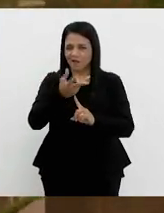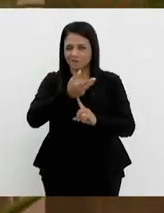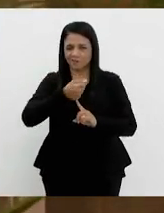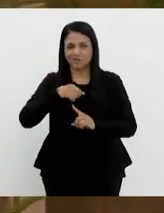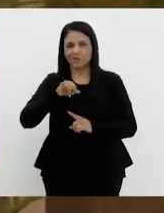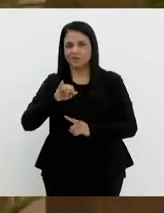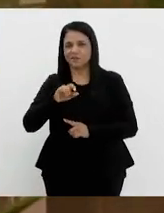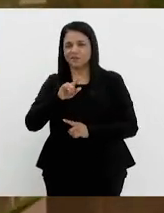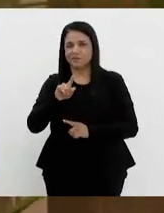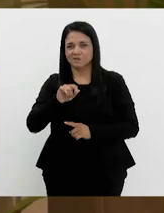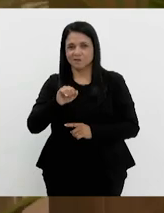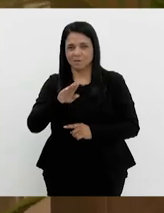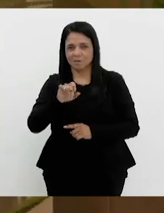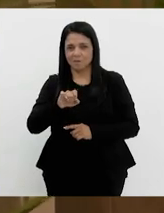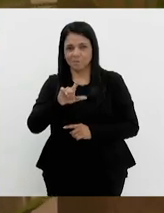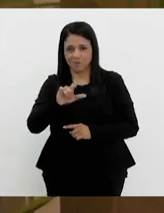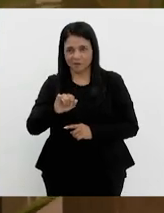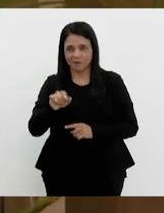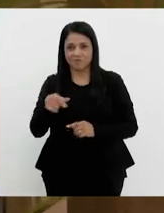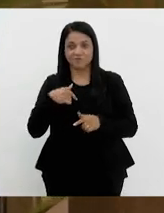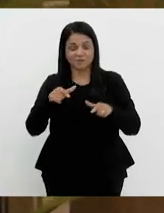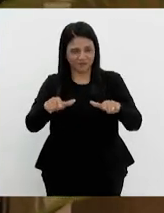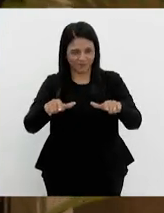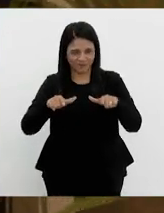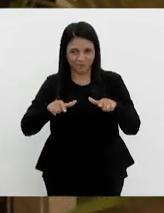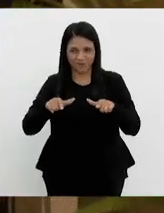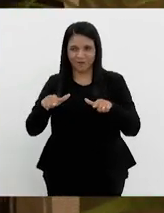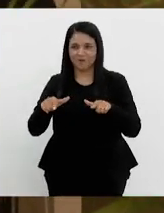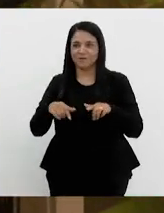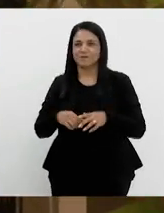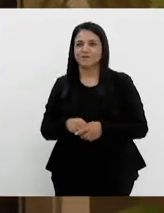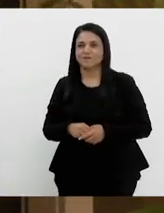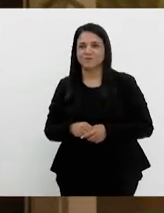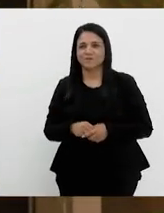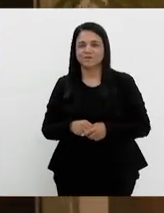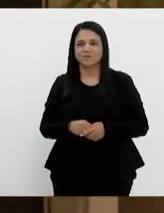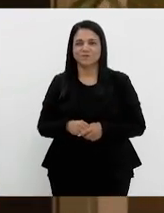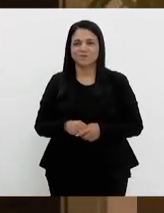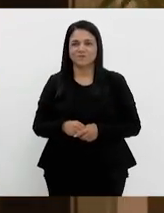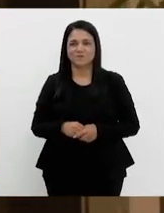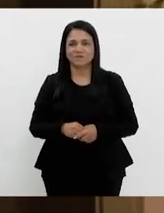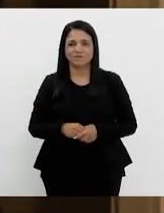palheiros certificado aqui por favor e também